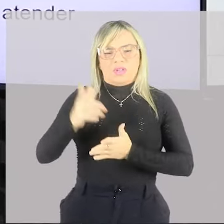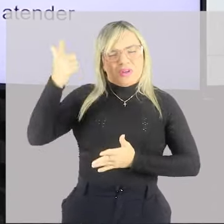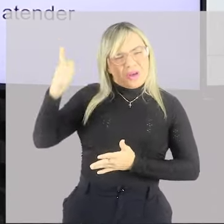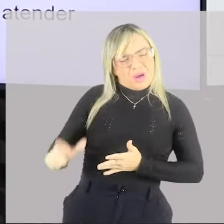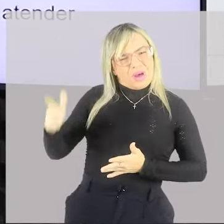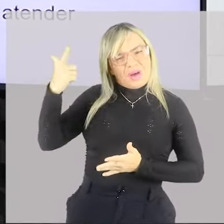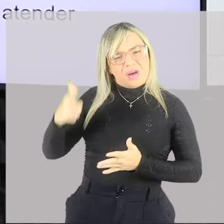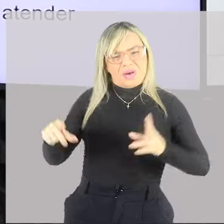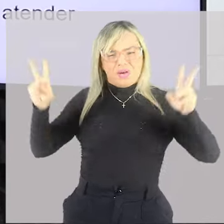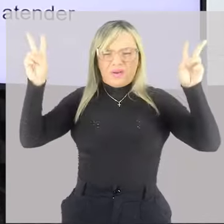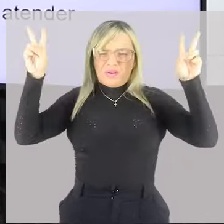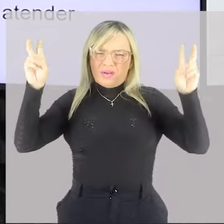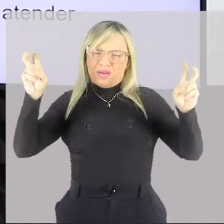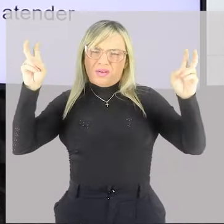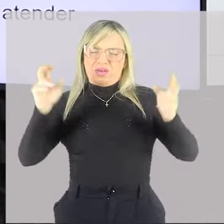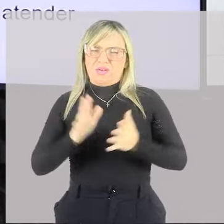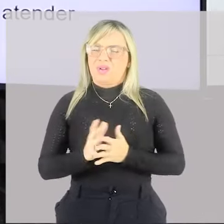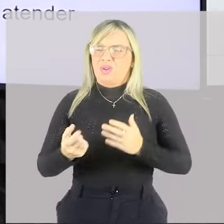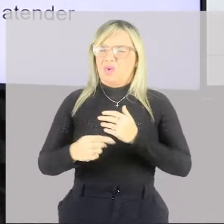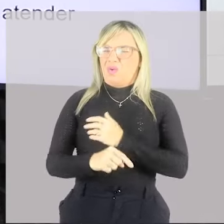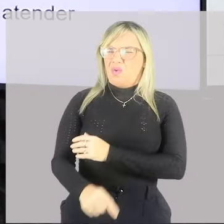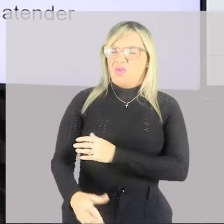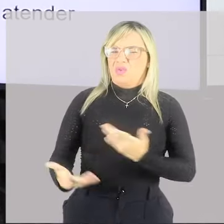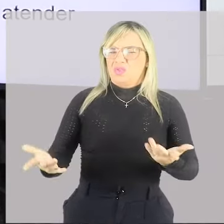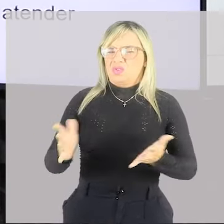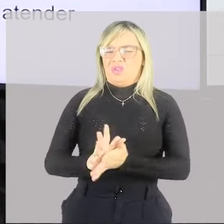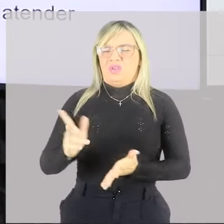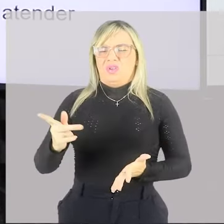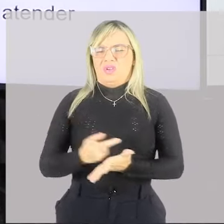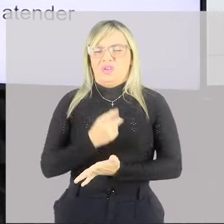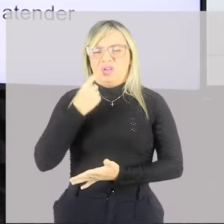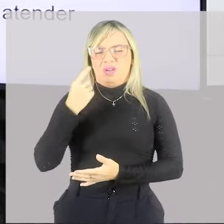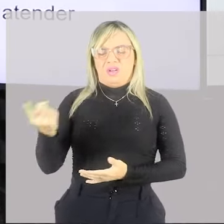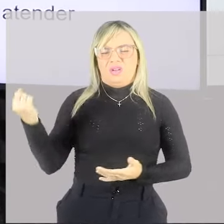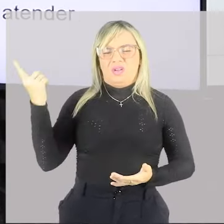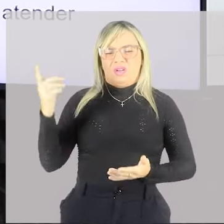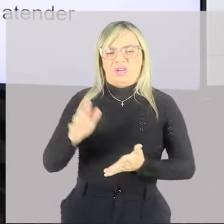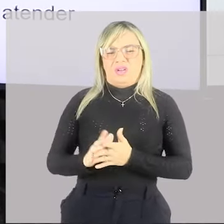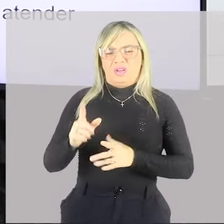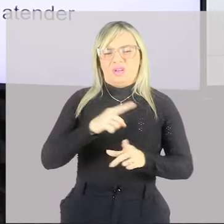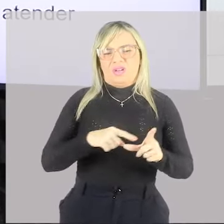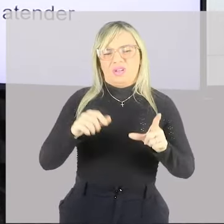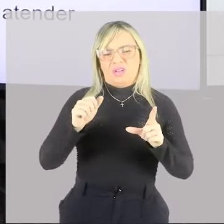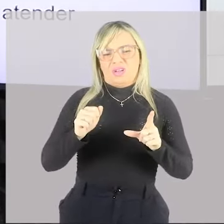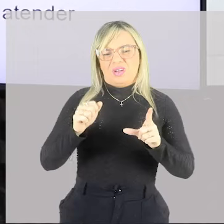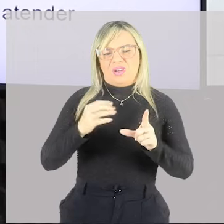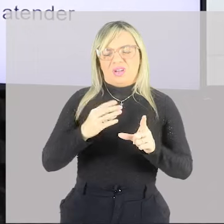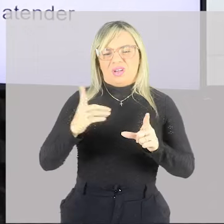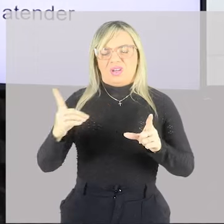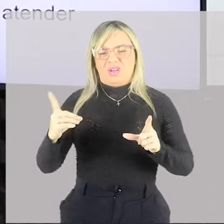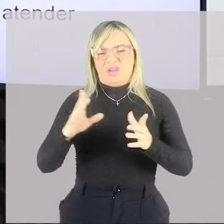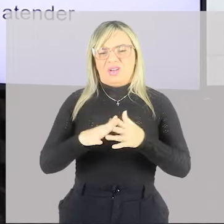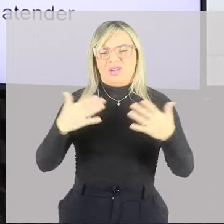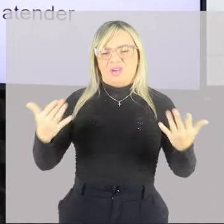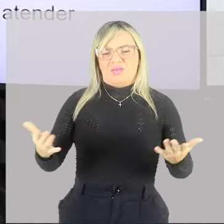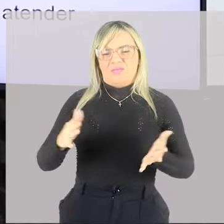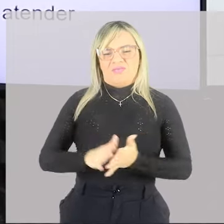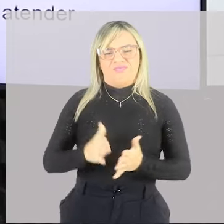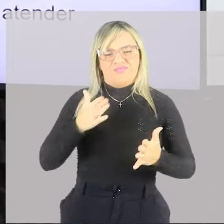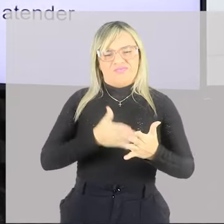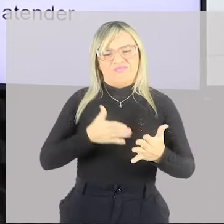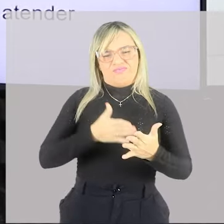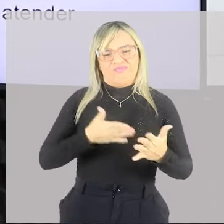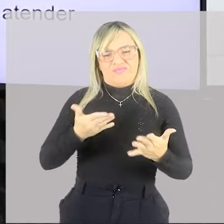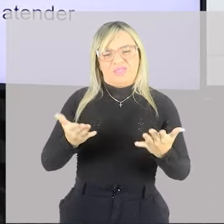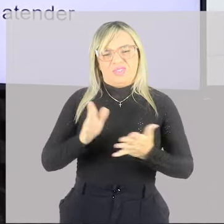temas bom essa parece meio distante assim como a a letra A porque repetição dos temas e a restrição